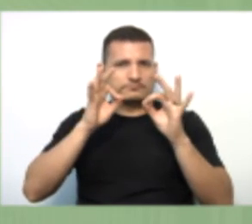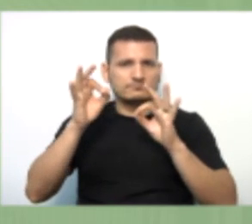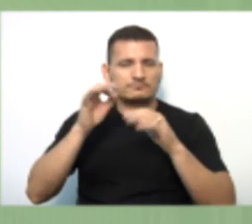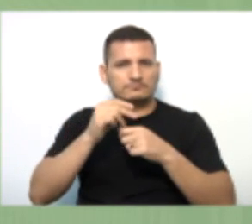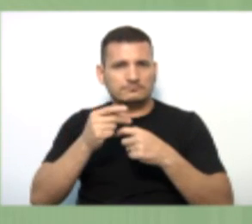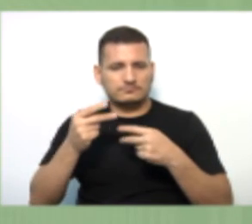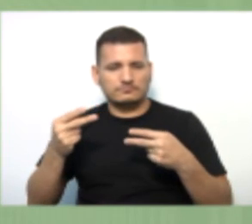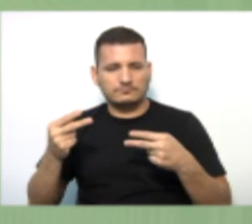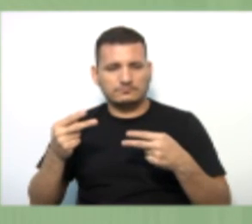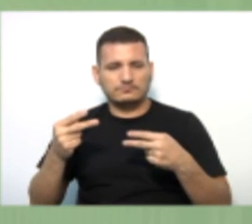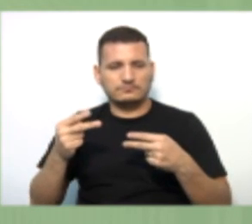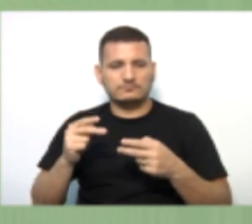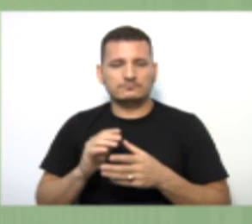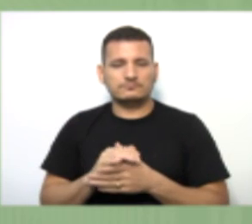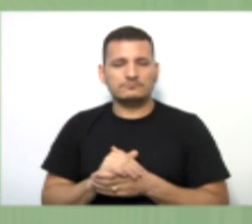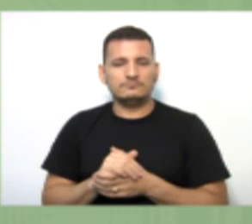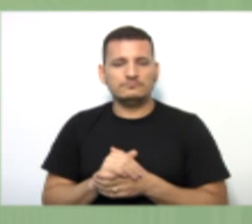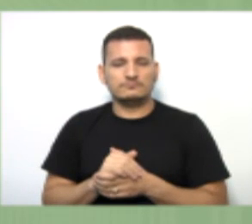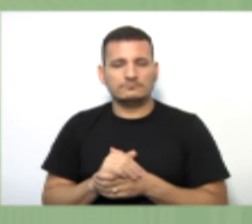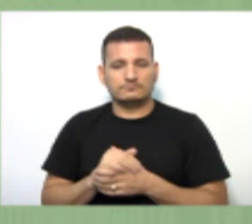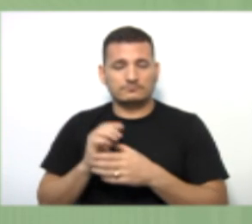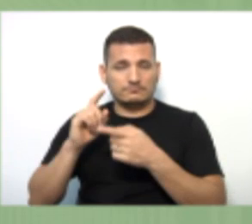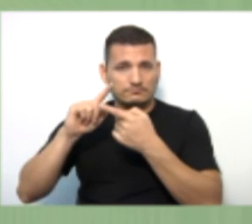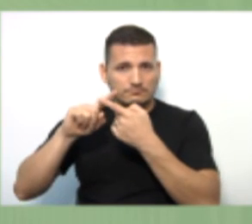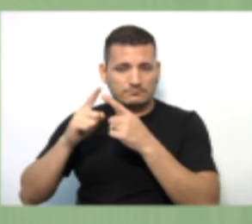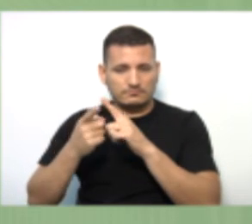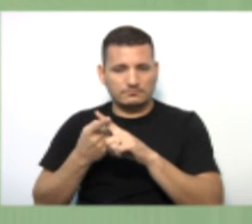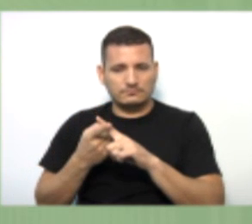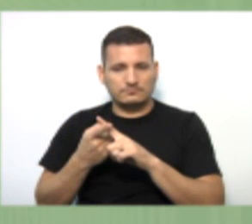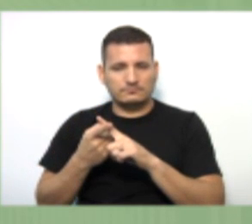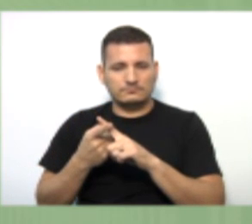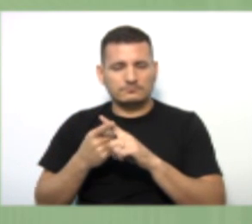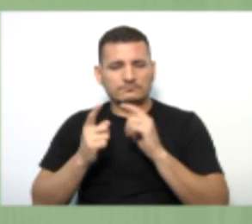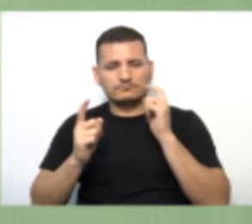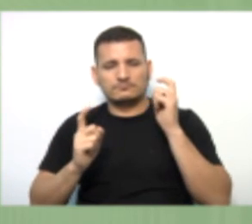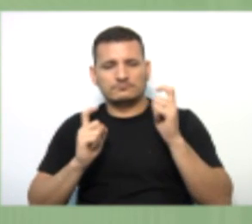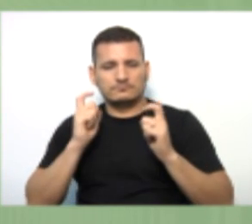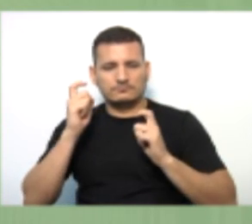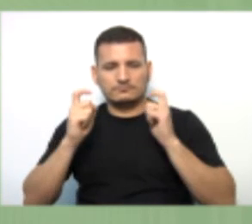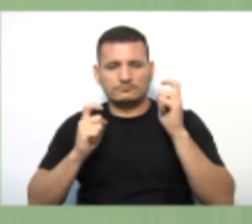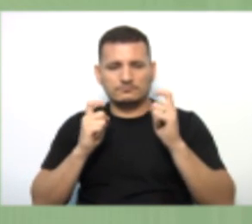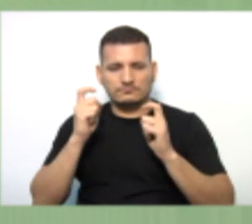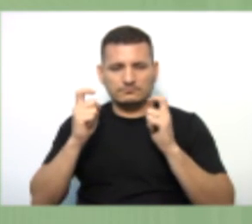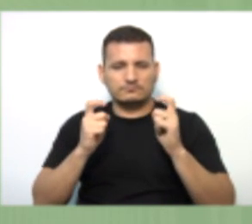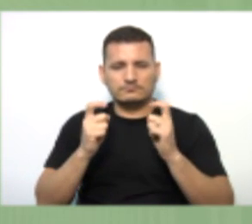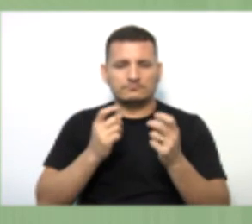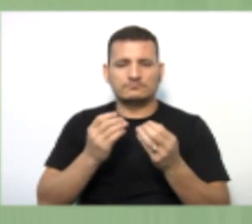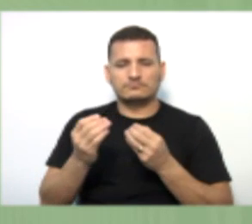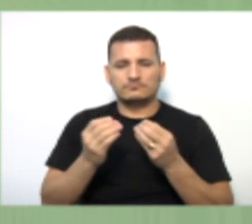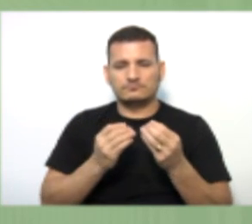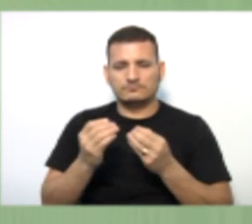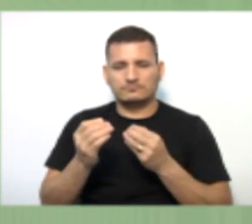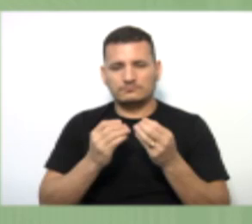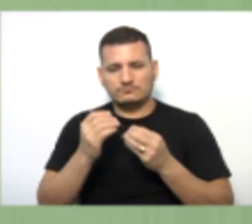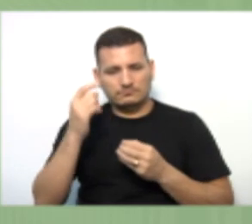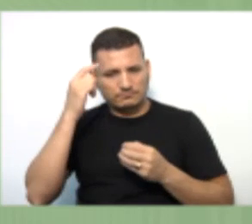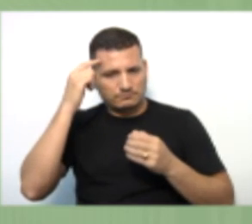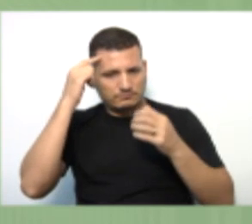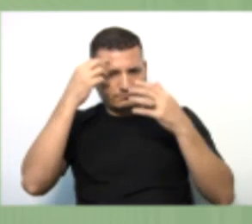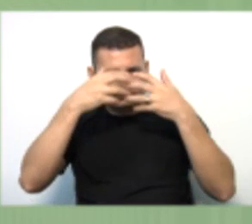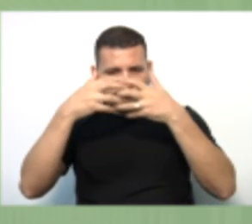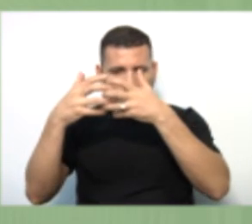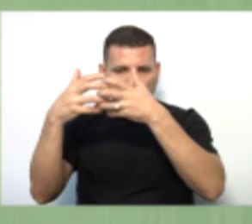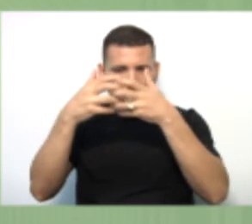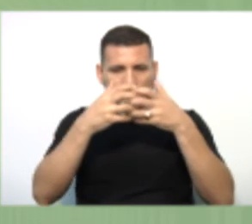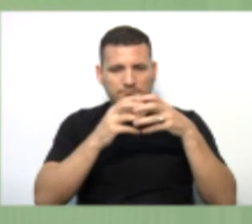coisas. Em outras palavras, a lógica se preocupa com a maneira que os pensamentos e as